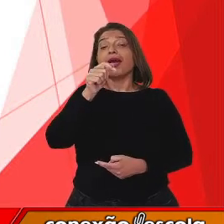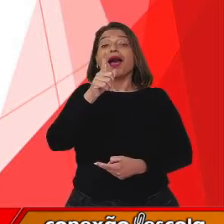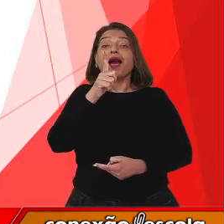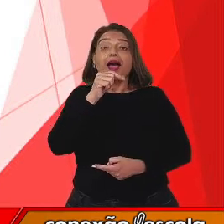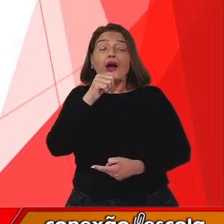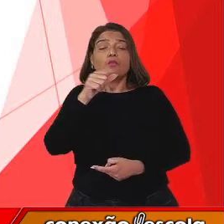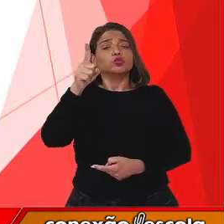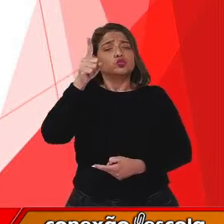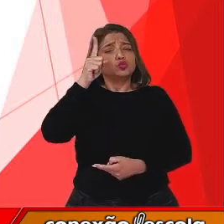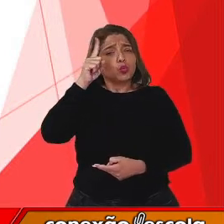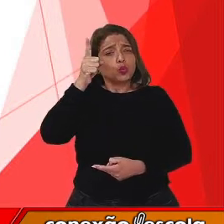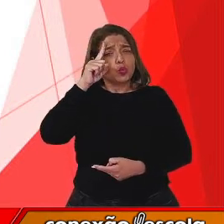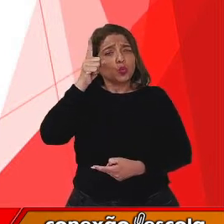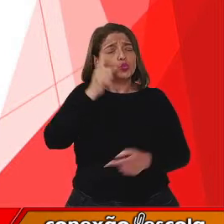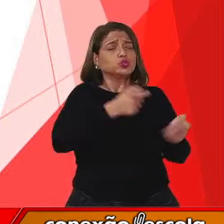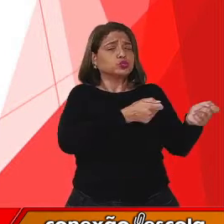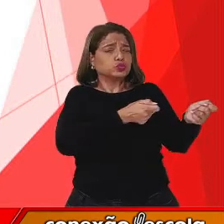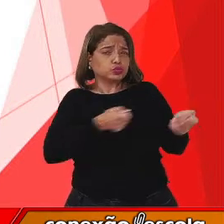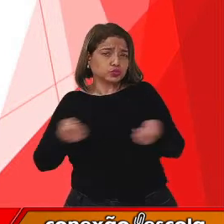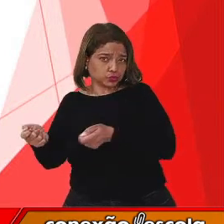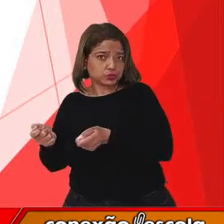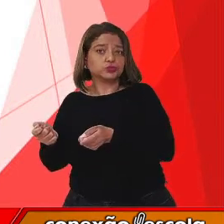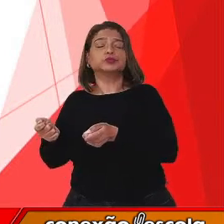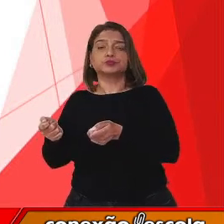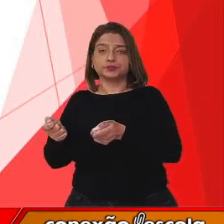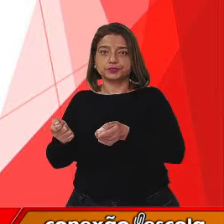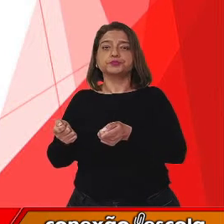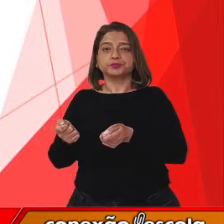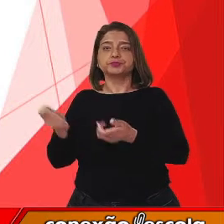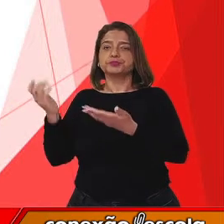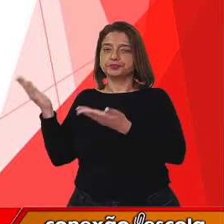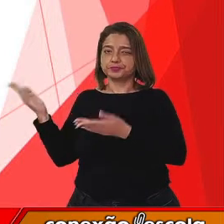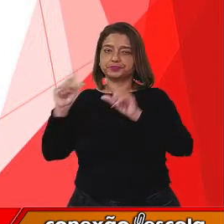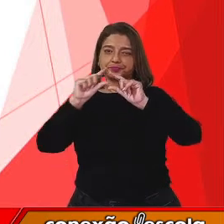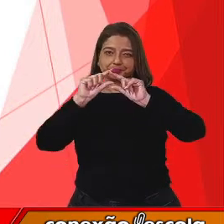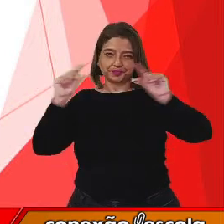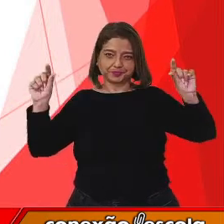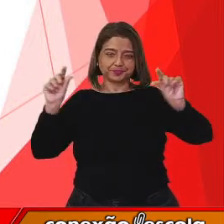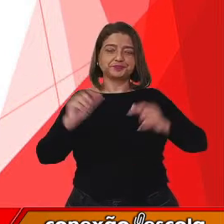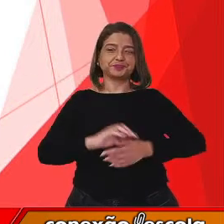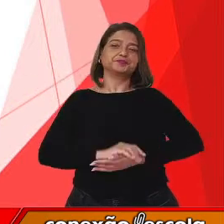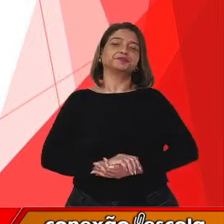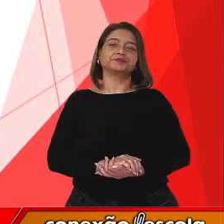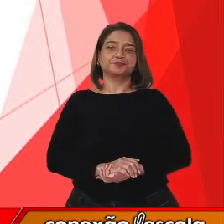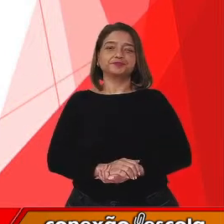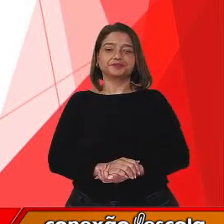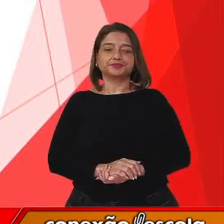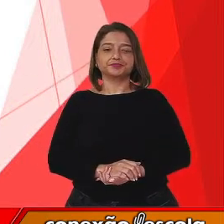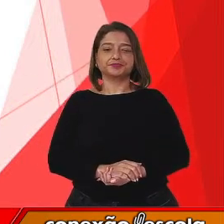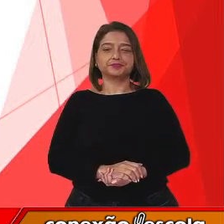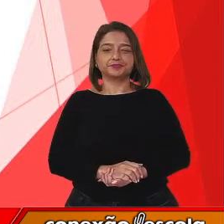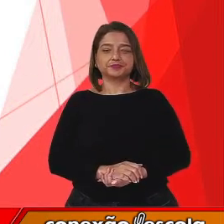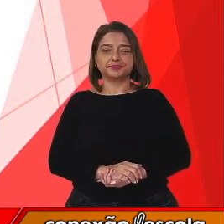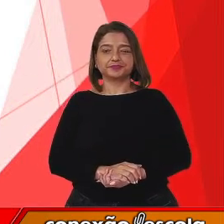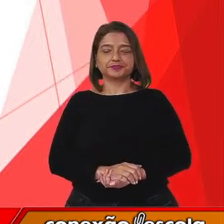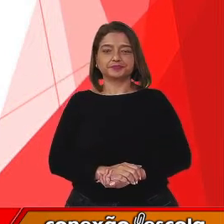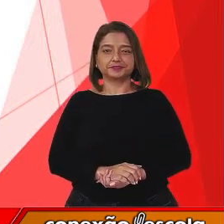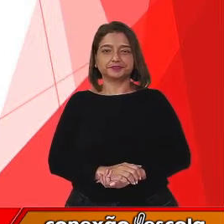diariamente, ok? Então, eat healthy foods and drink water or